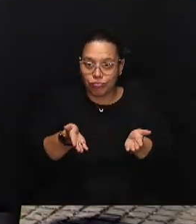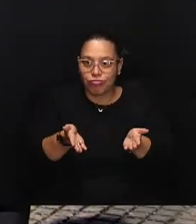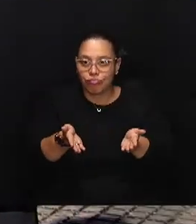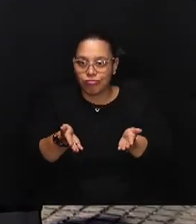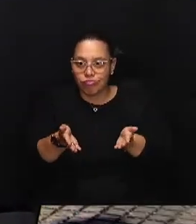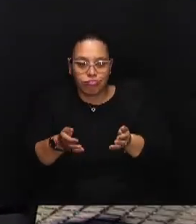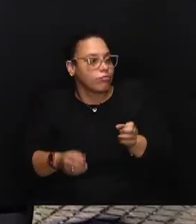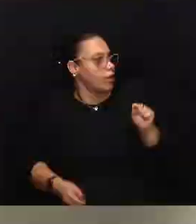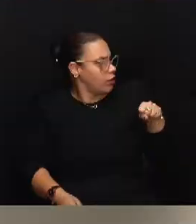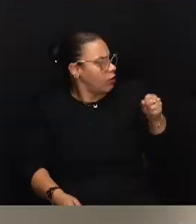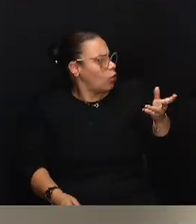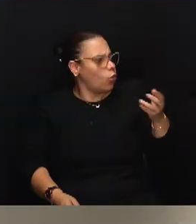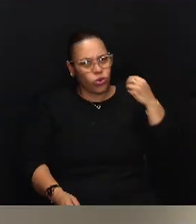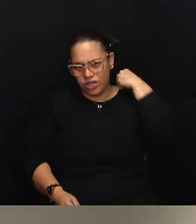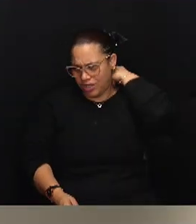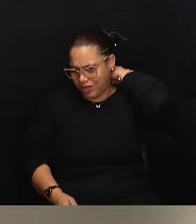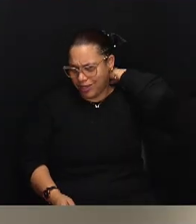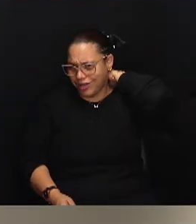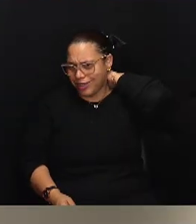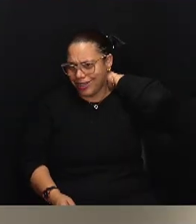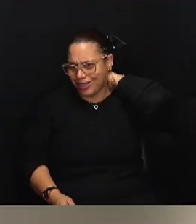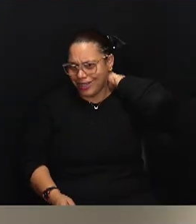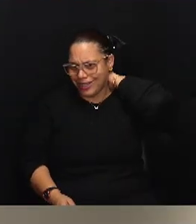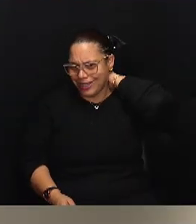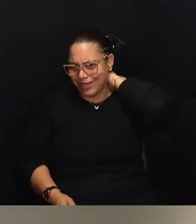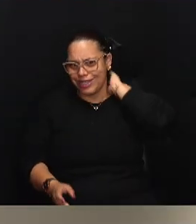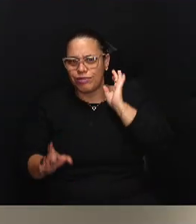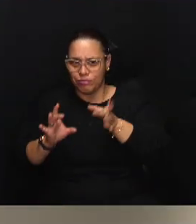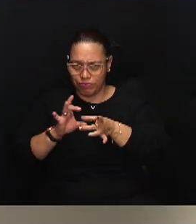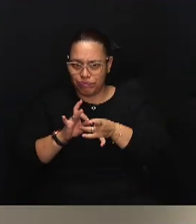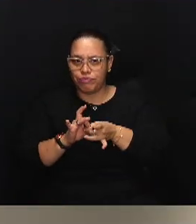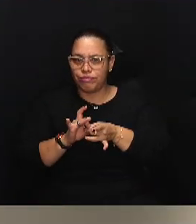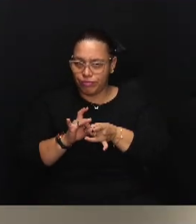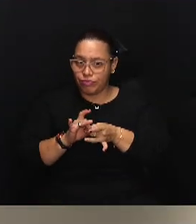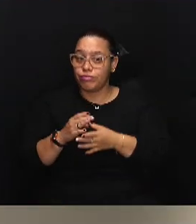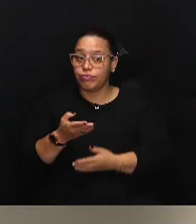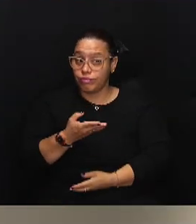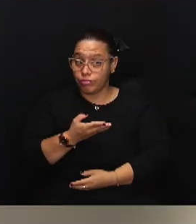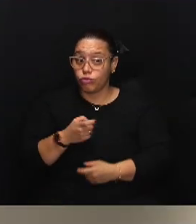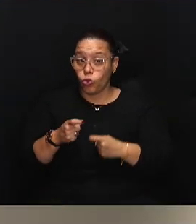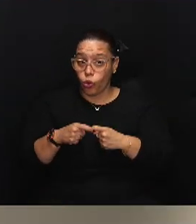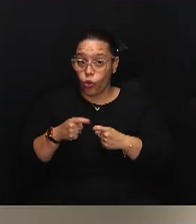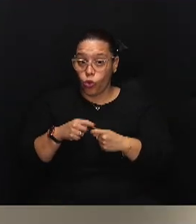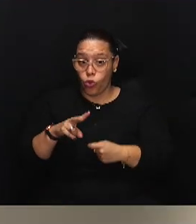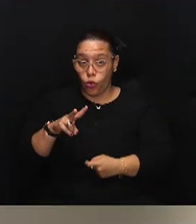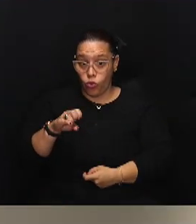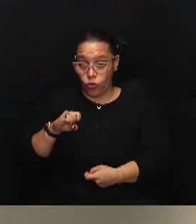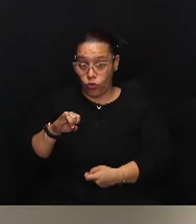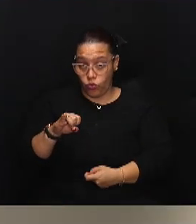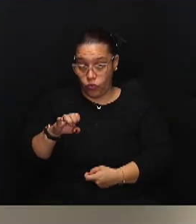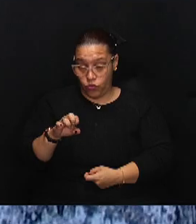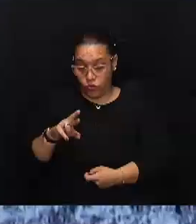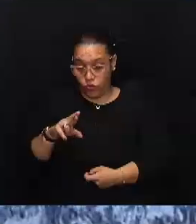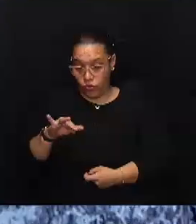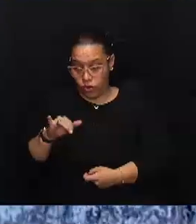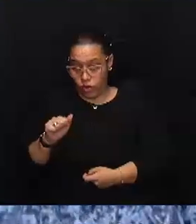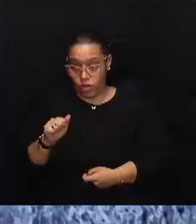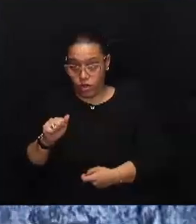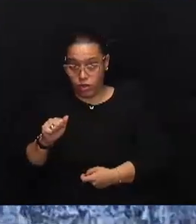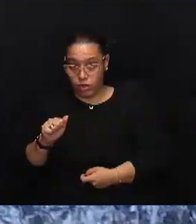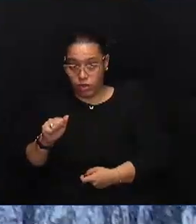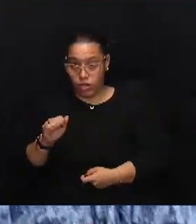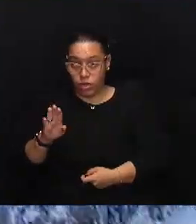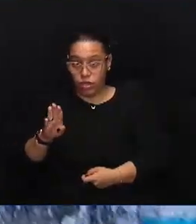isso? Existe. Então é isso, tá nichado também. Super, não, o Dr. Vieira Bueno é especialista agora, além de questões de